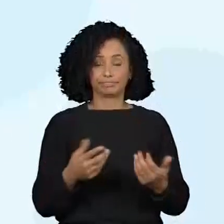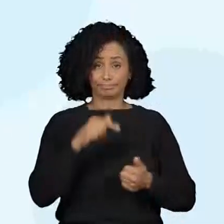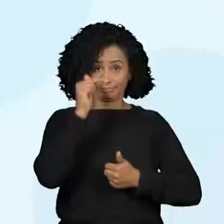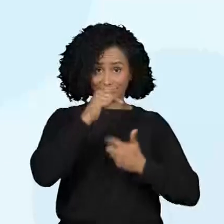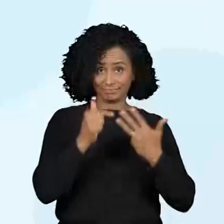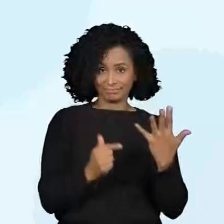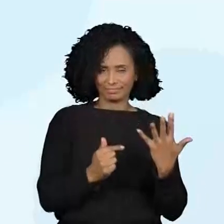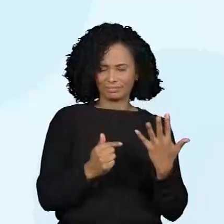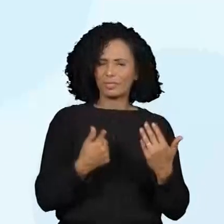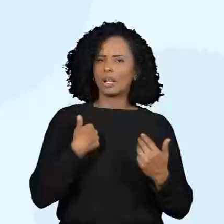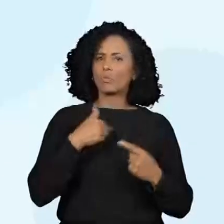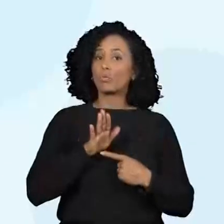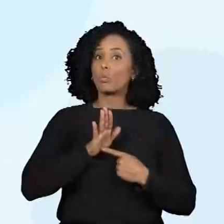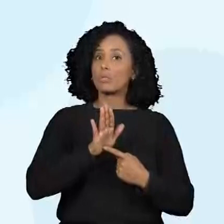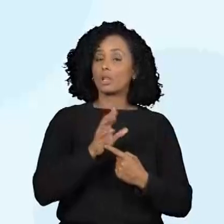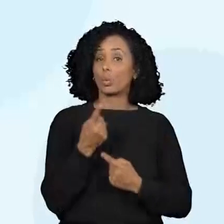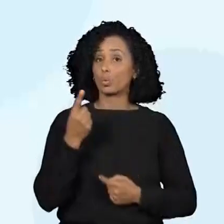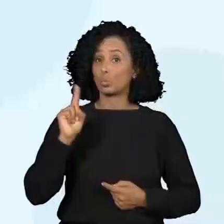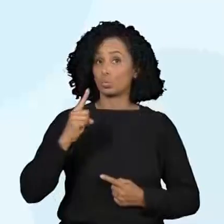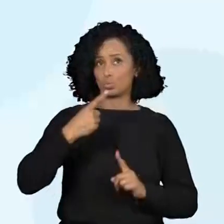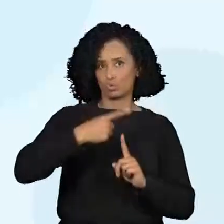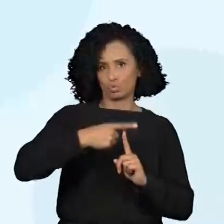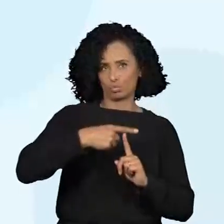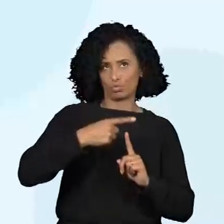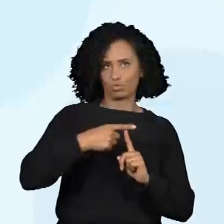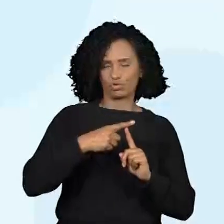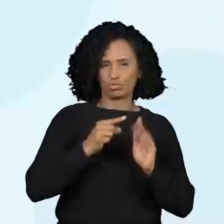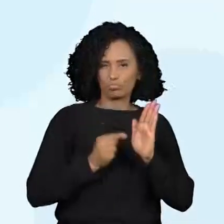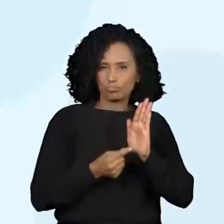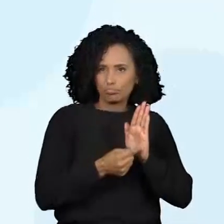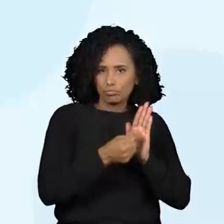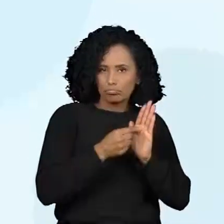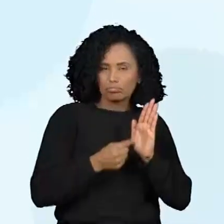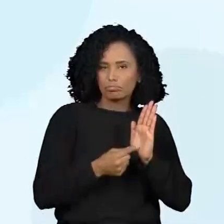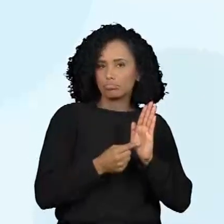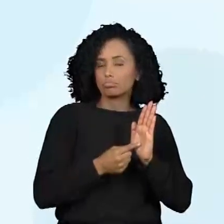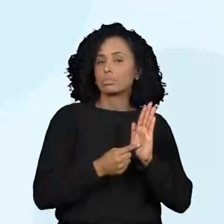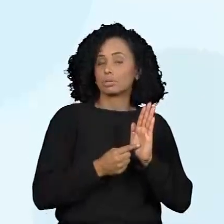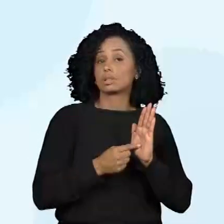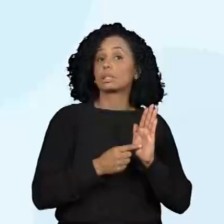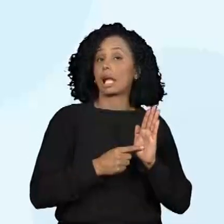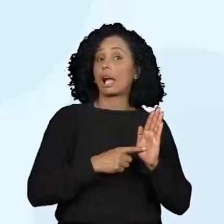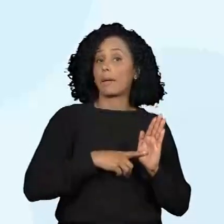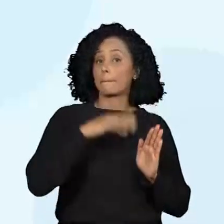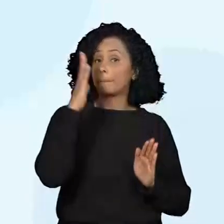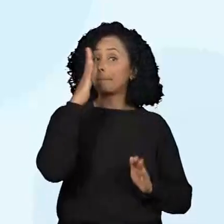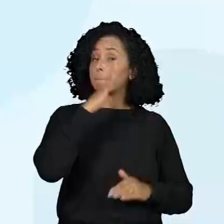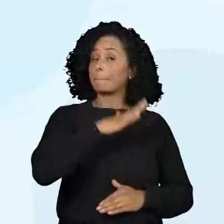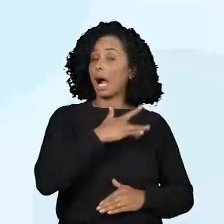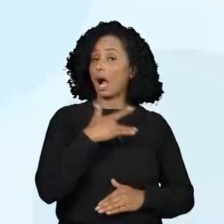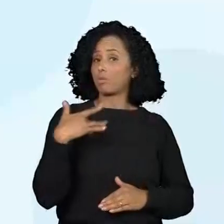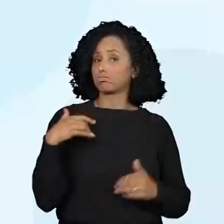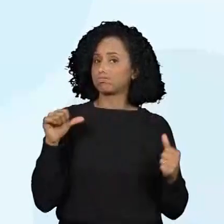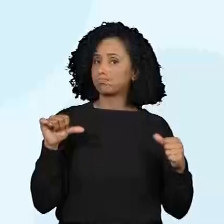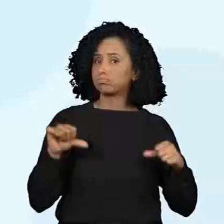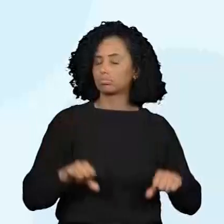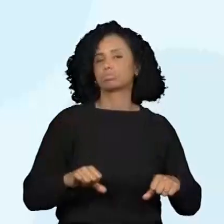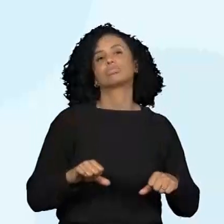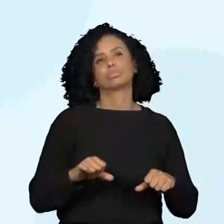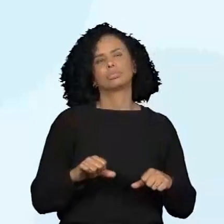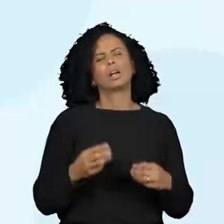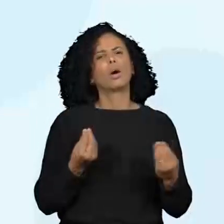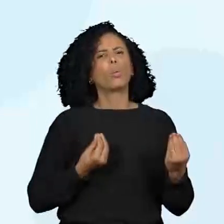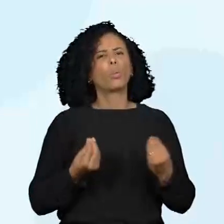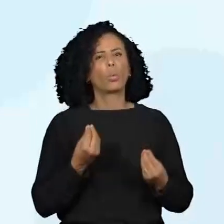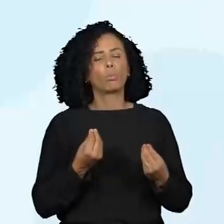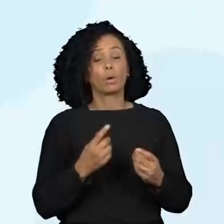protozoários, que são o último grupo de micro-organismos que podem também fazer mal à nossa saúde. Eles podem ser encontrados